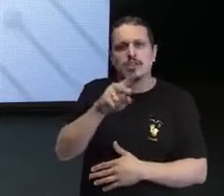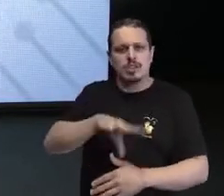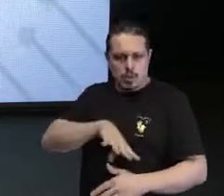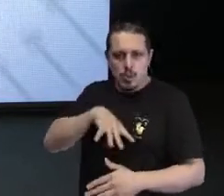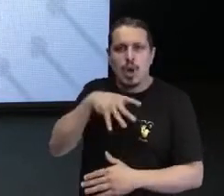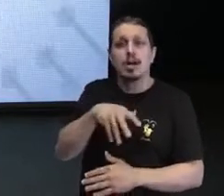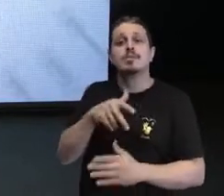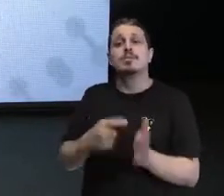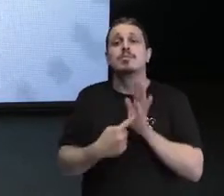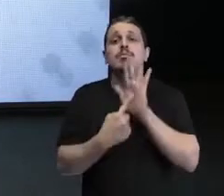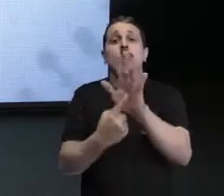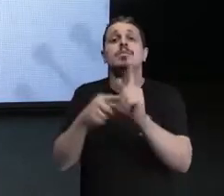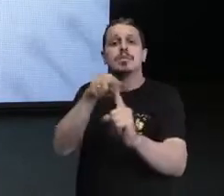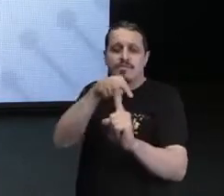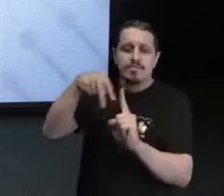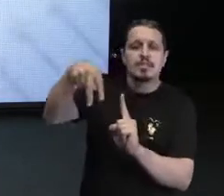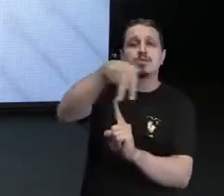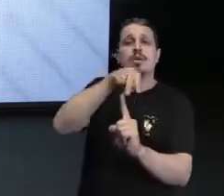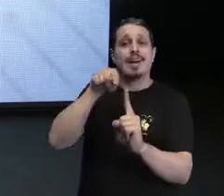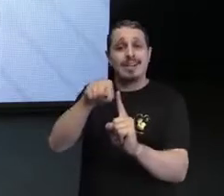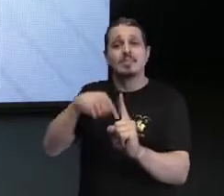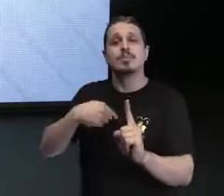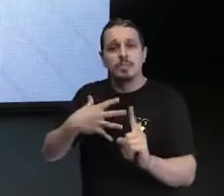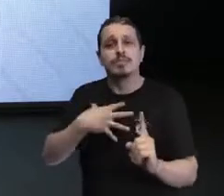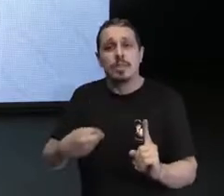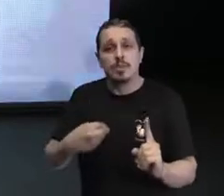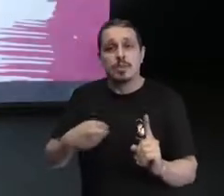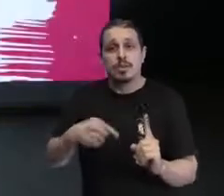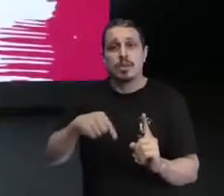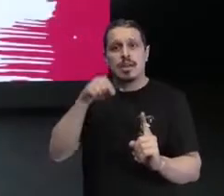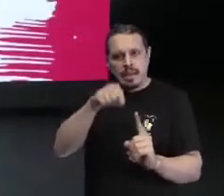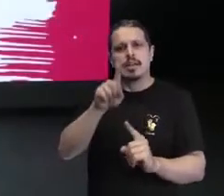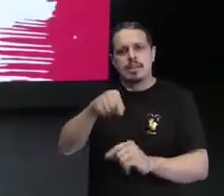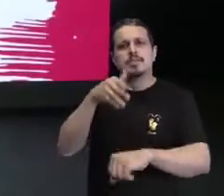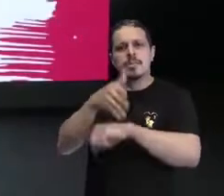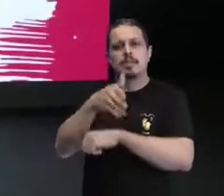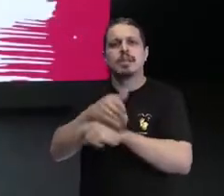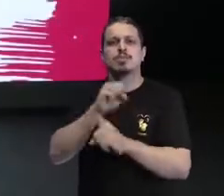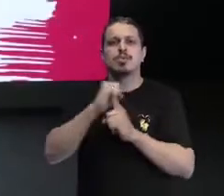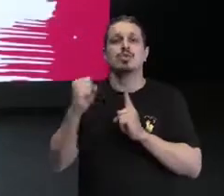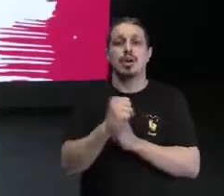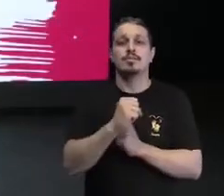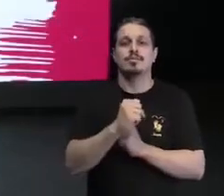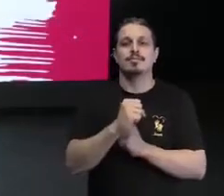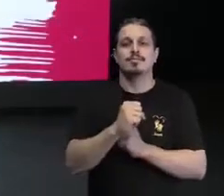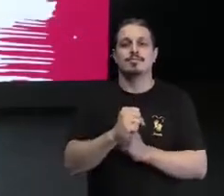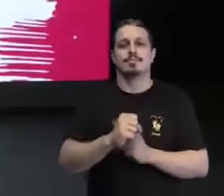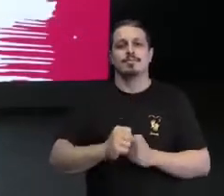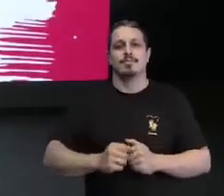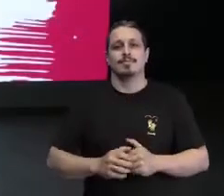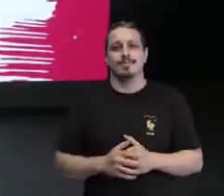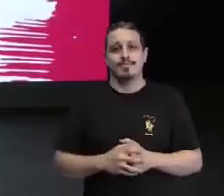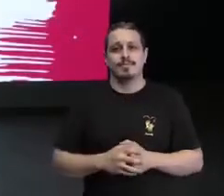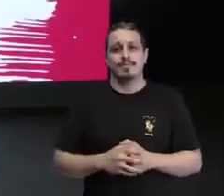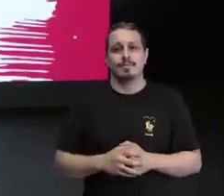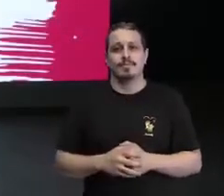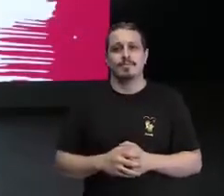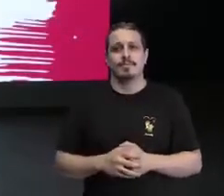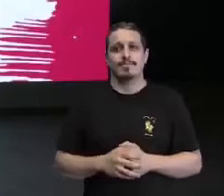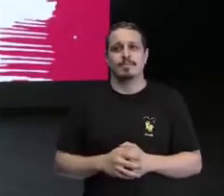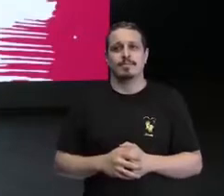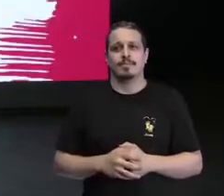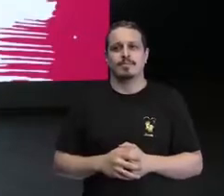mostrando que eles têm o direito de estar ali, e que eles vão estar ali. Queria mostrar só o último. Ah, esse aí mesmo. Bom,